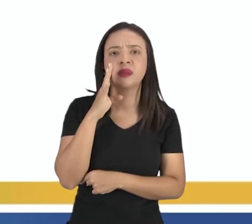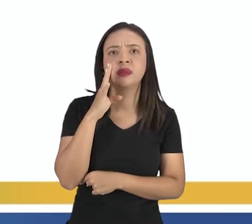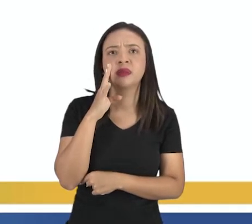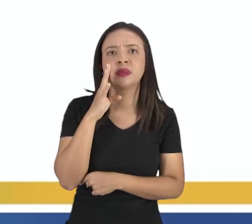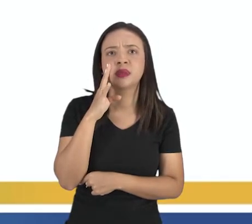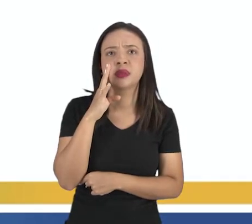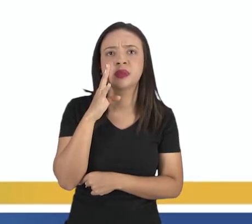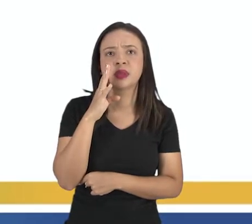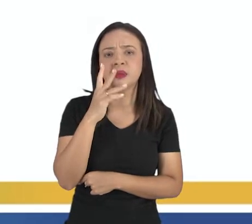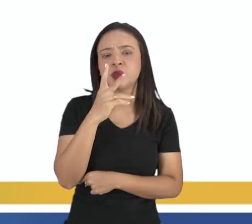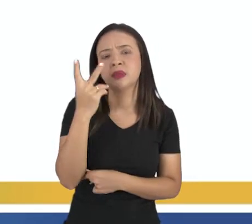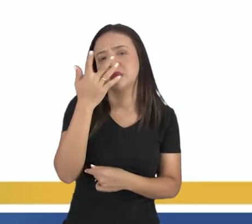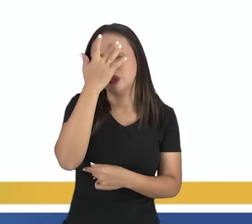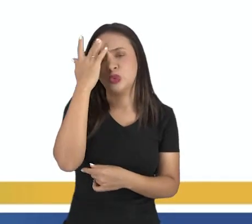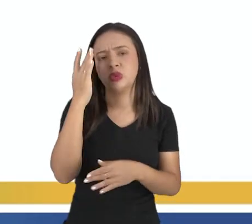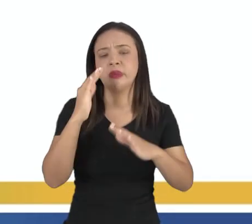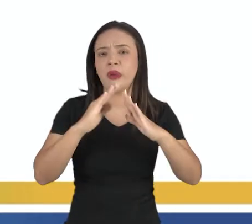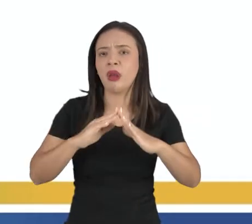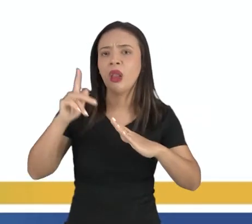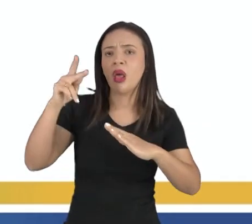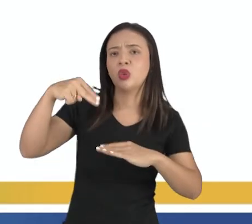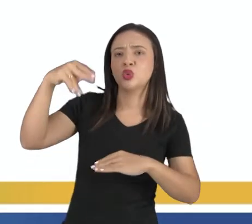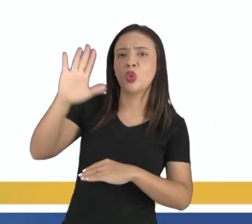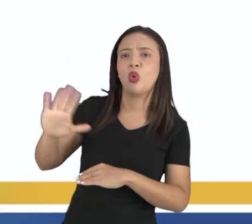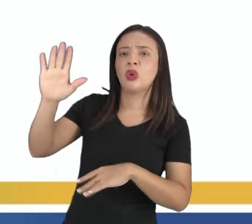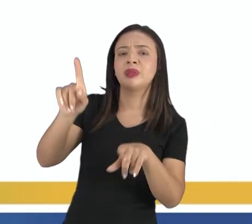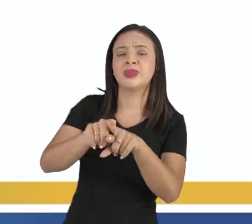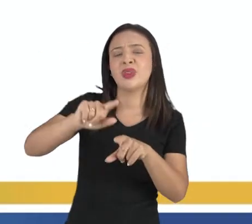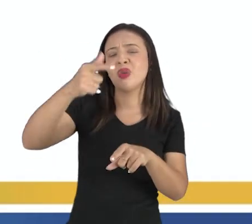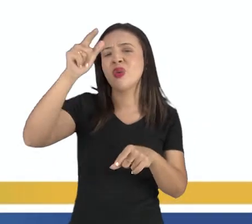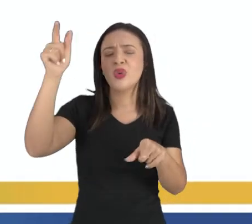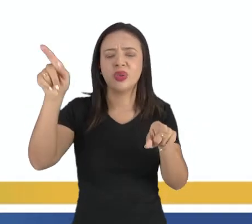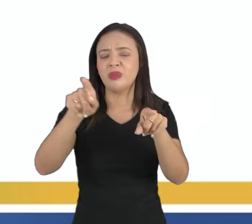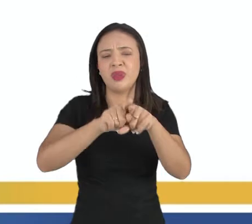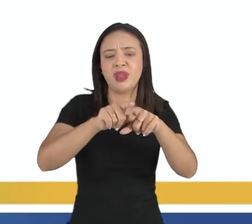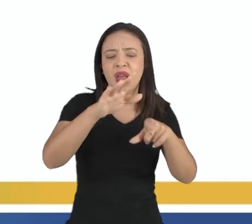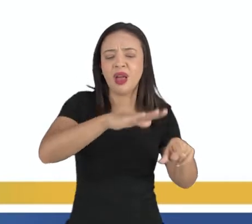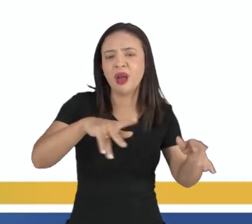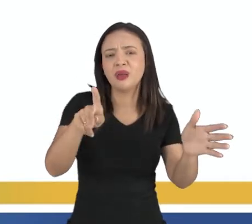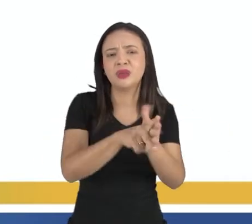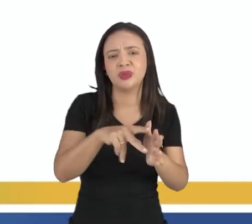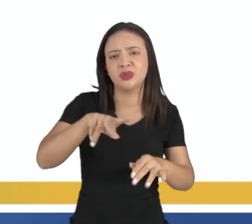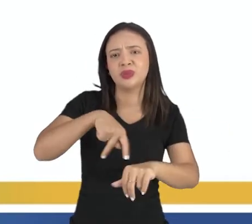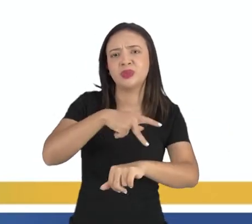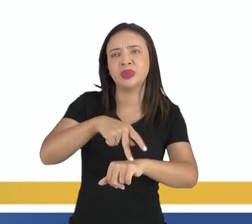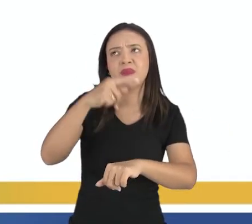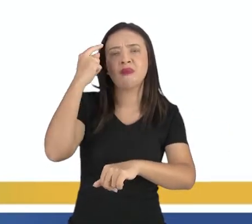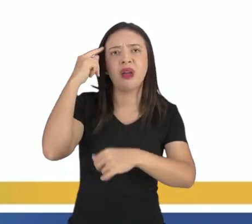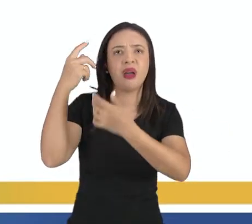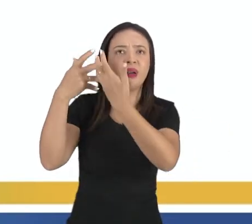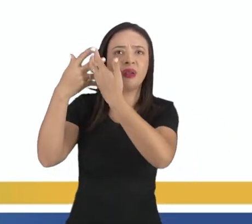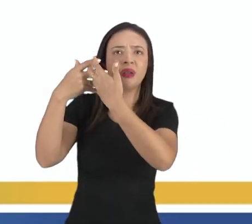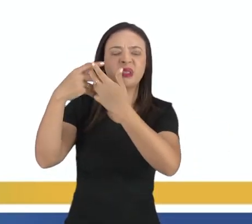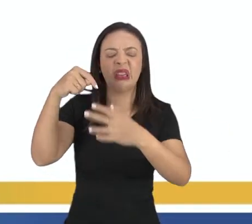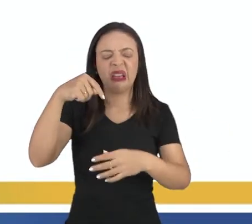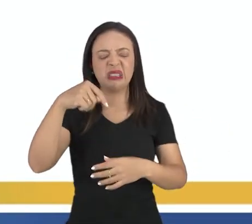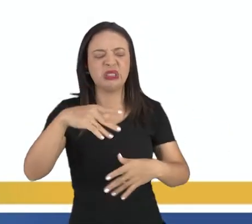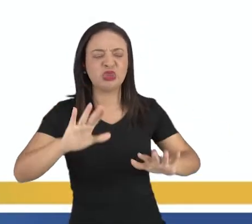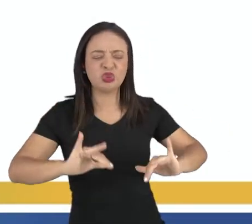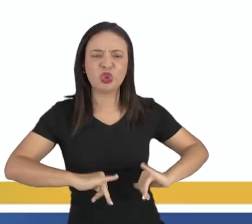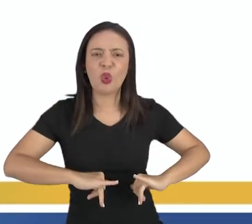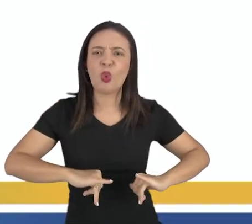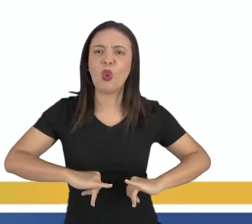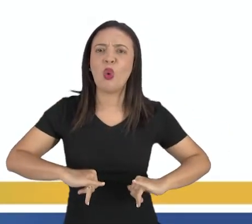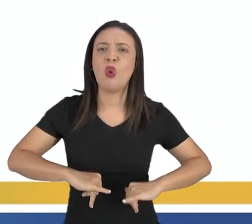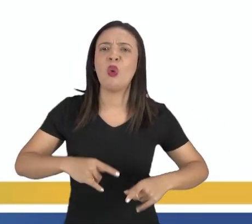do sertanejo da região nordestina e qualquer outro lugar do país, que tem aquela mente, olha, aqui eu estou num sofrimento